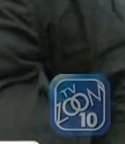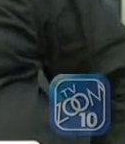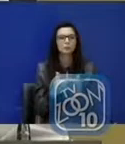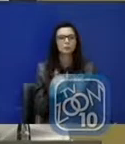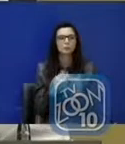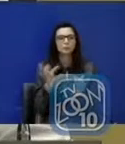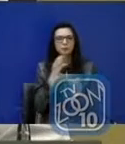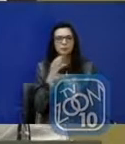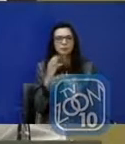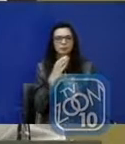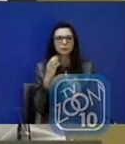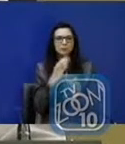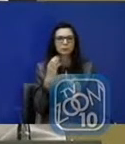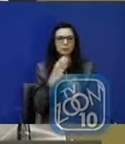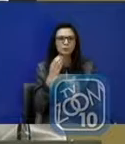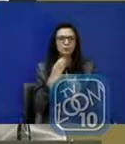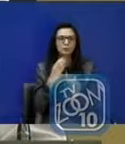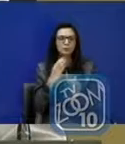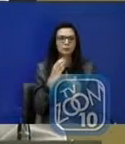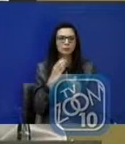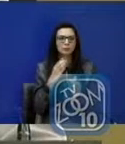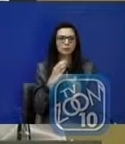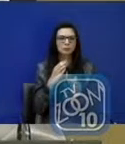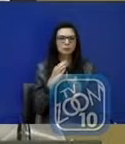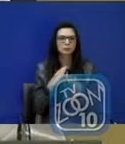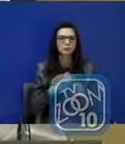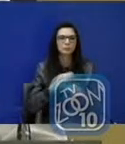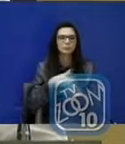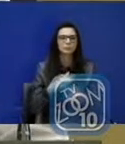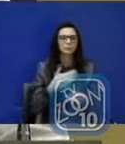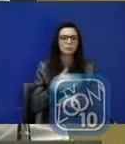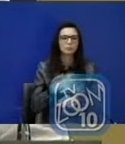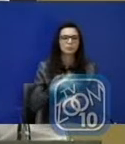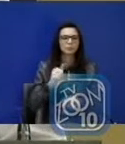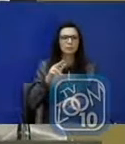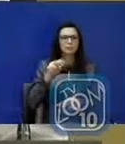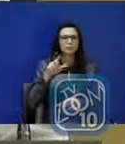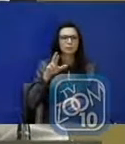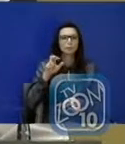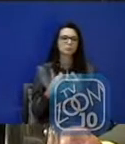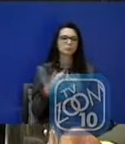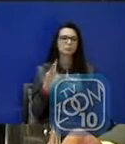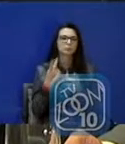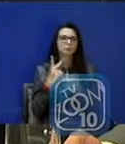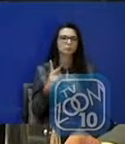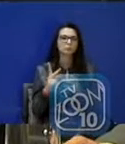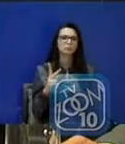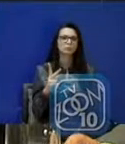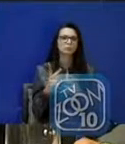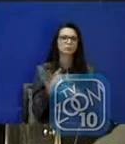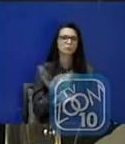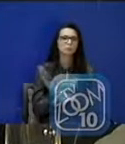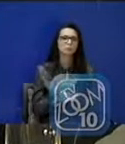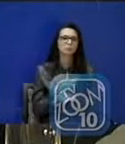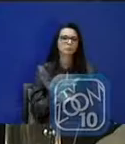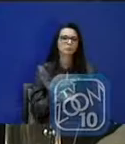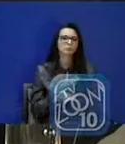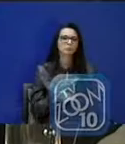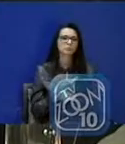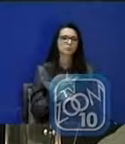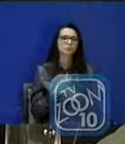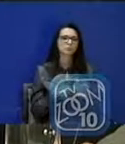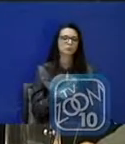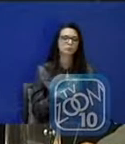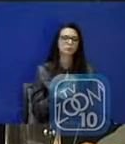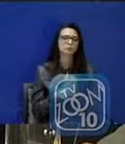Kiko. Apoio aos servidores públicos fica na gestão de Zezinho do Caminhão. Acompanhamento e fiscalização dos